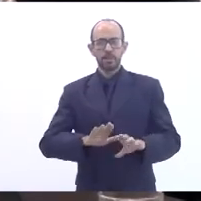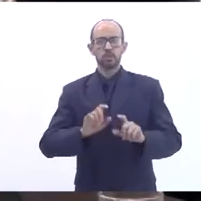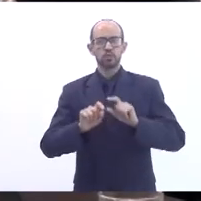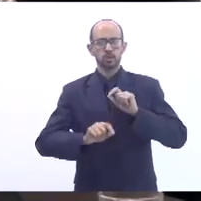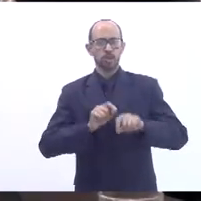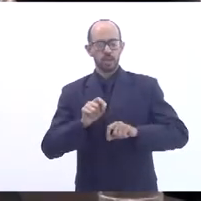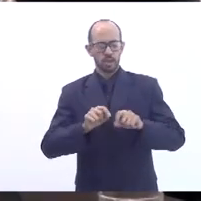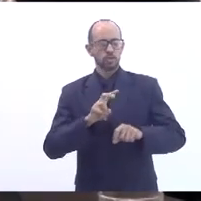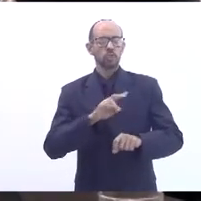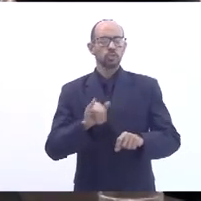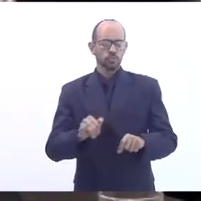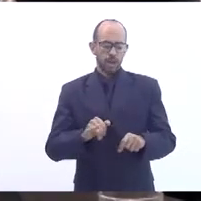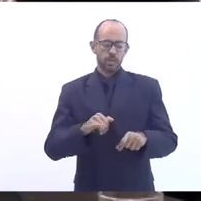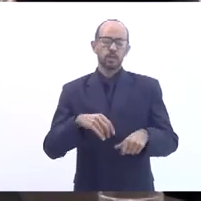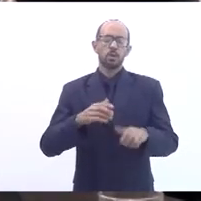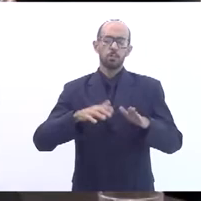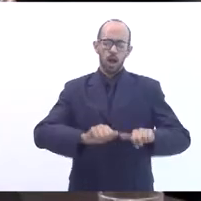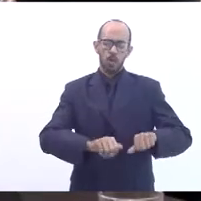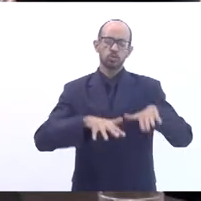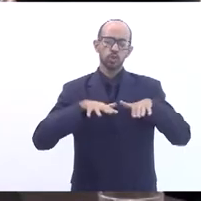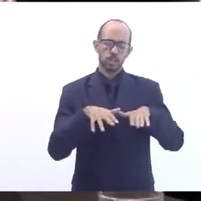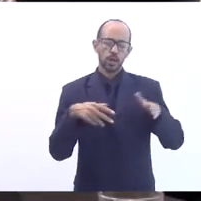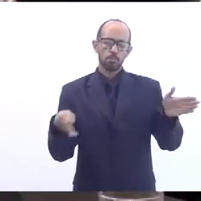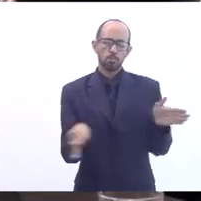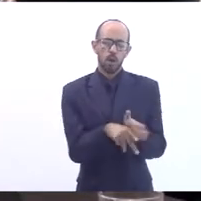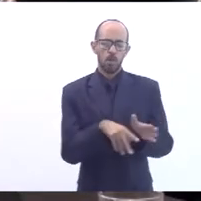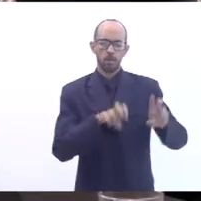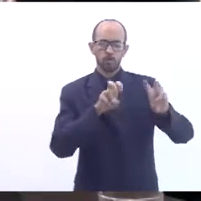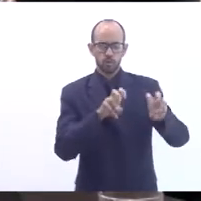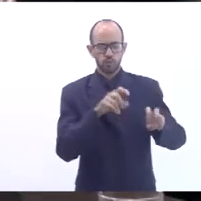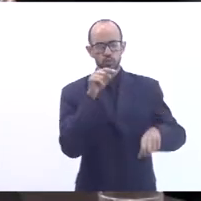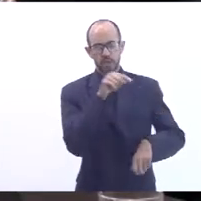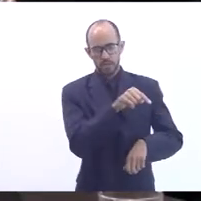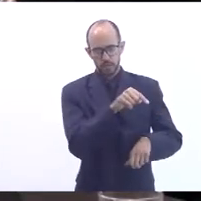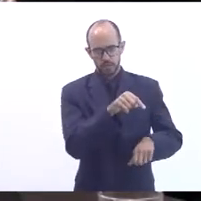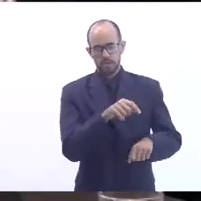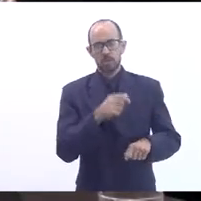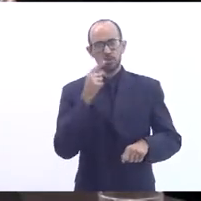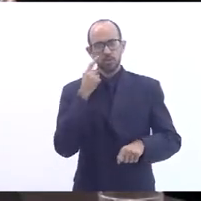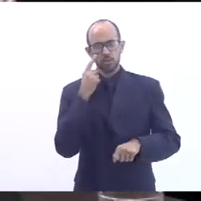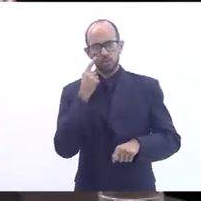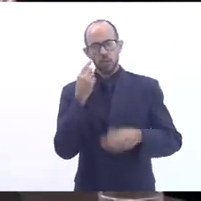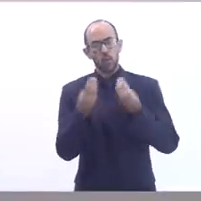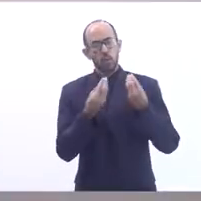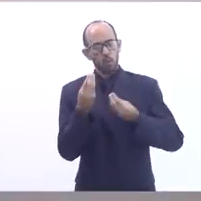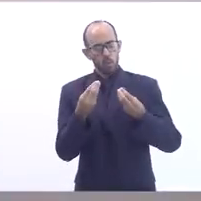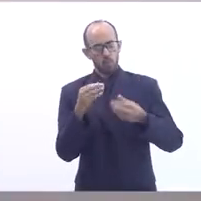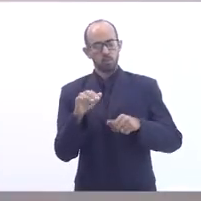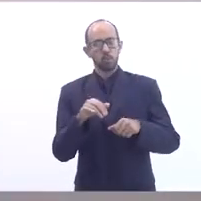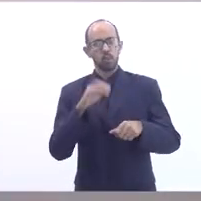isso a gente a profunda esse tema e vê como cercar essas coisas então agradecendo muito